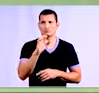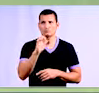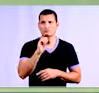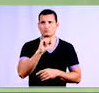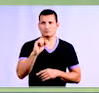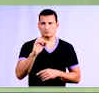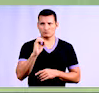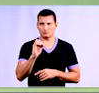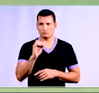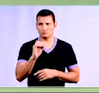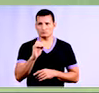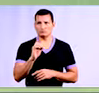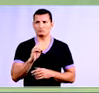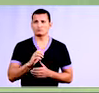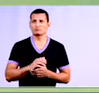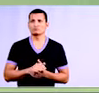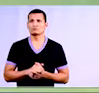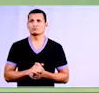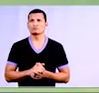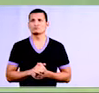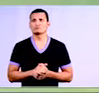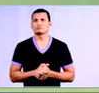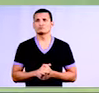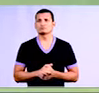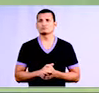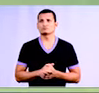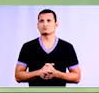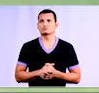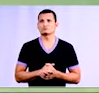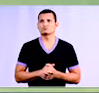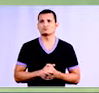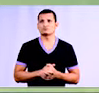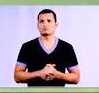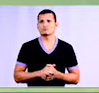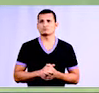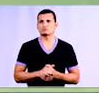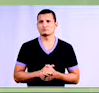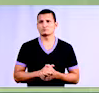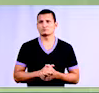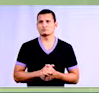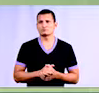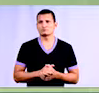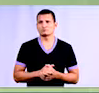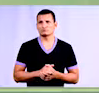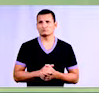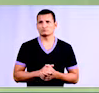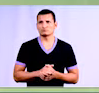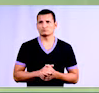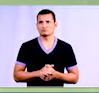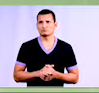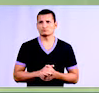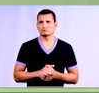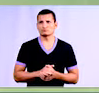processo que a UCP processa, ou que ela tenha que gerenciar.